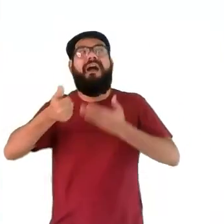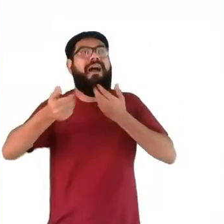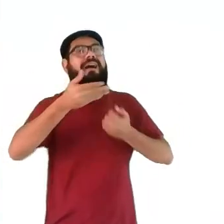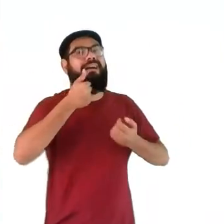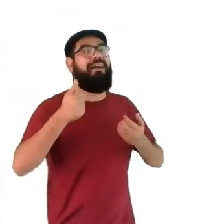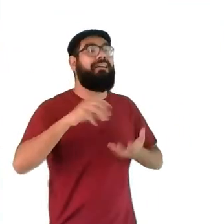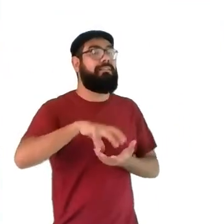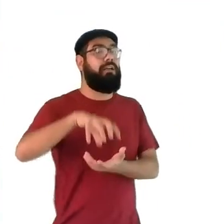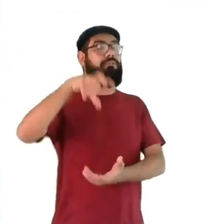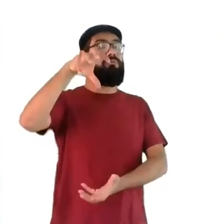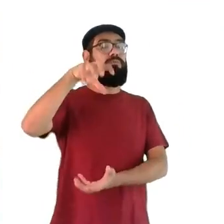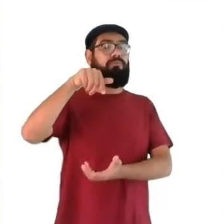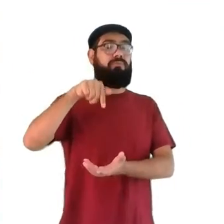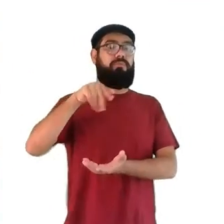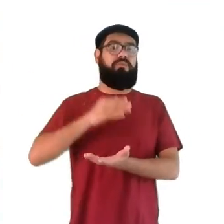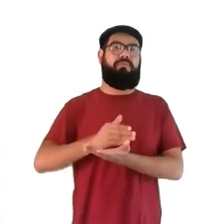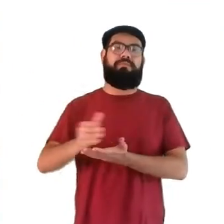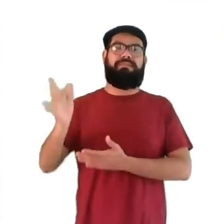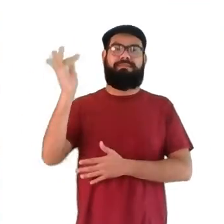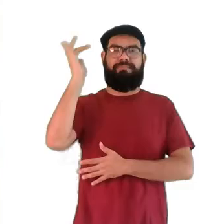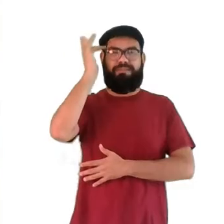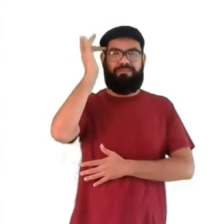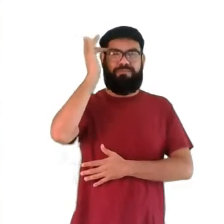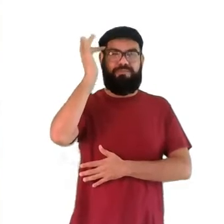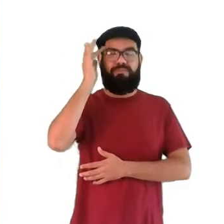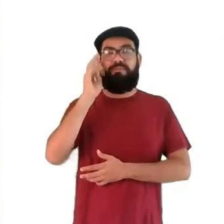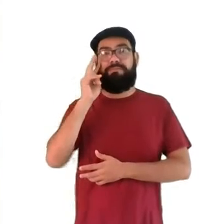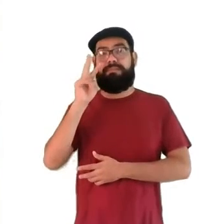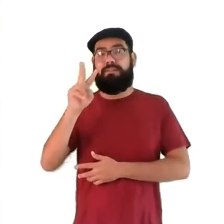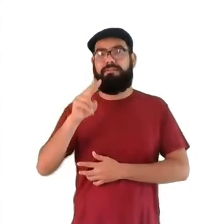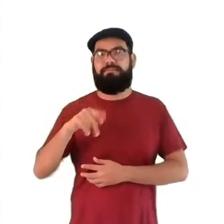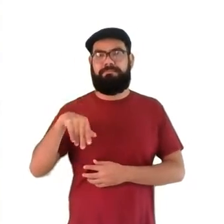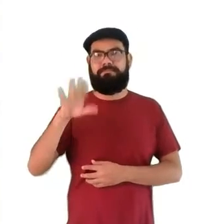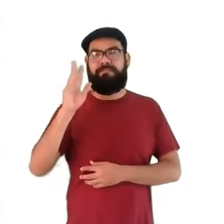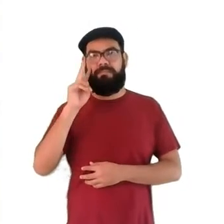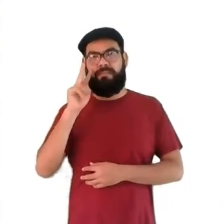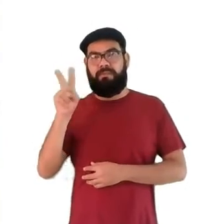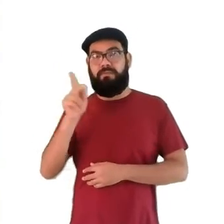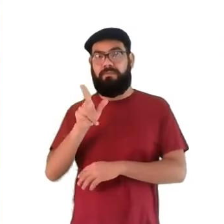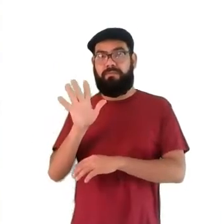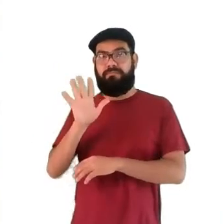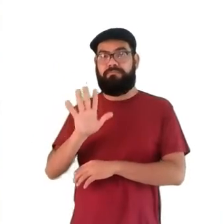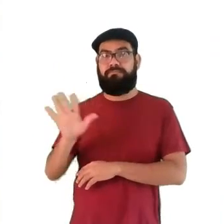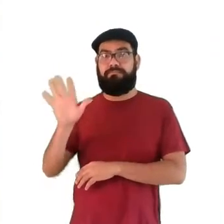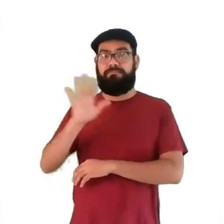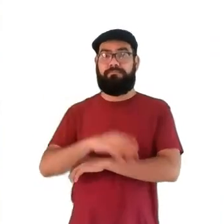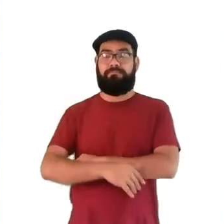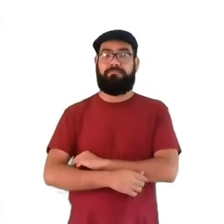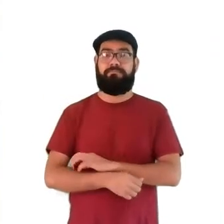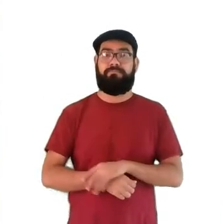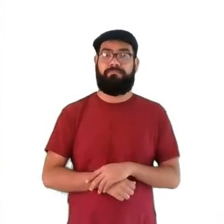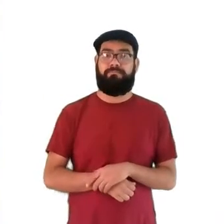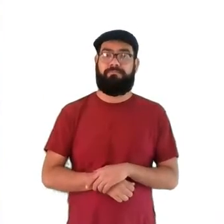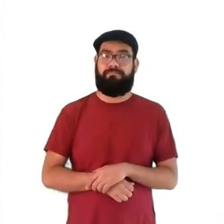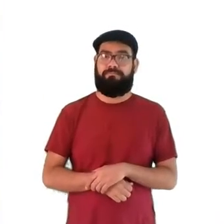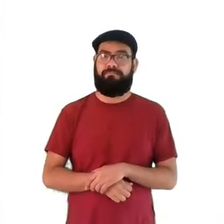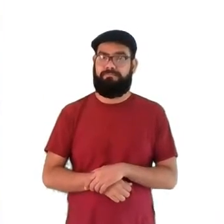outro comportamento. Então, observem um pouquinho mais aqui do nosso vídeo, né? E já tirem